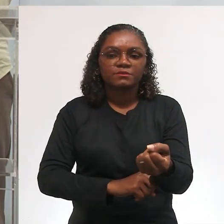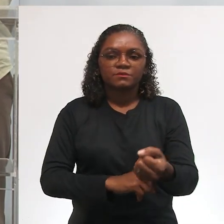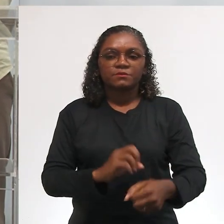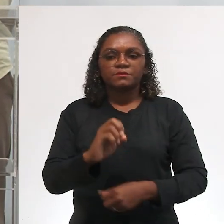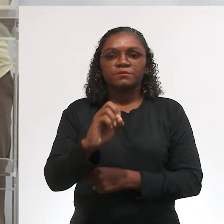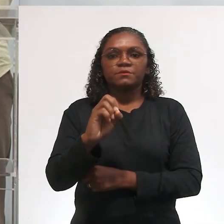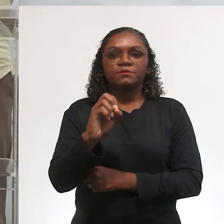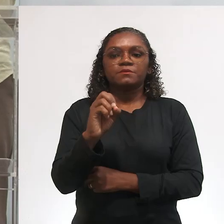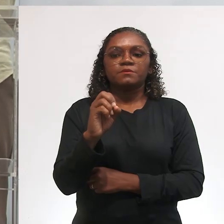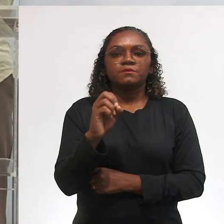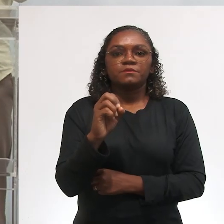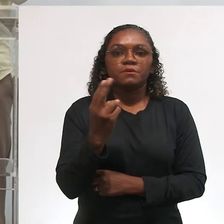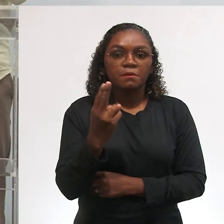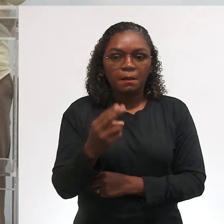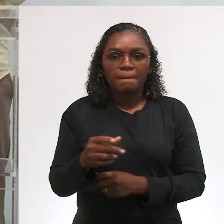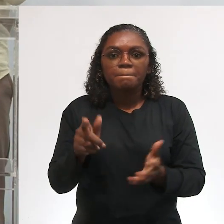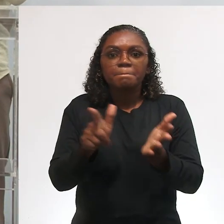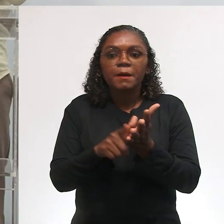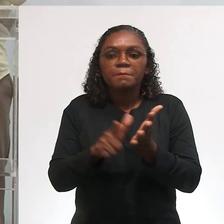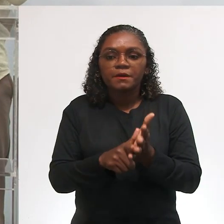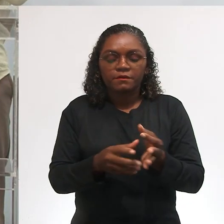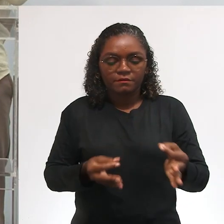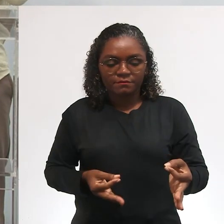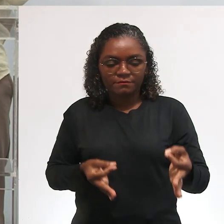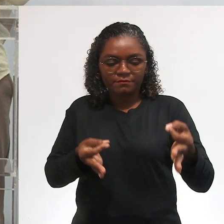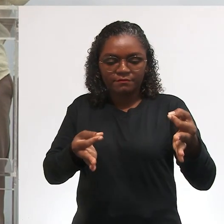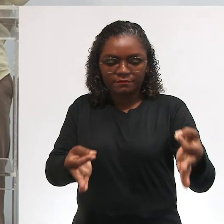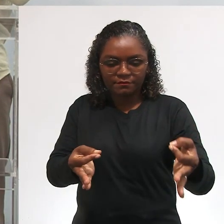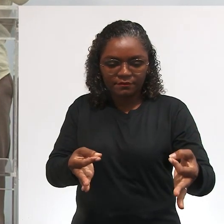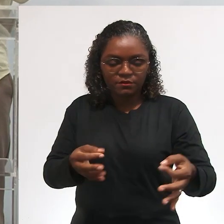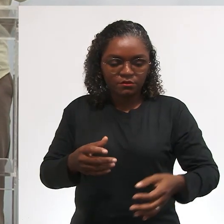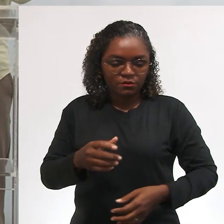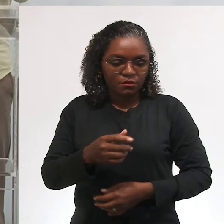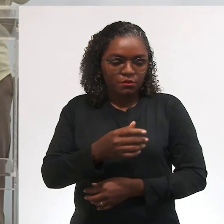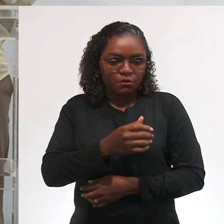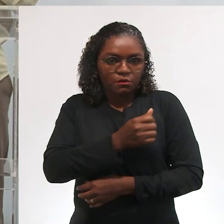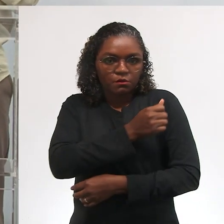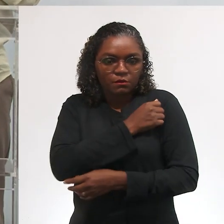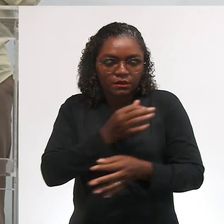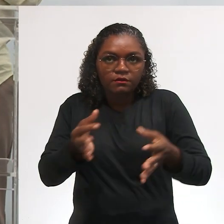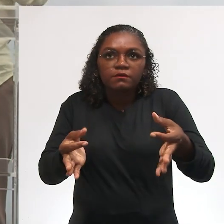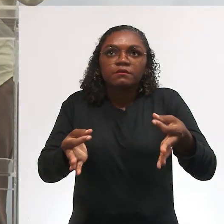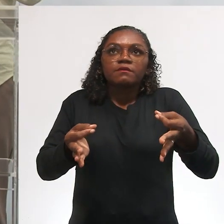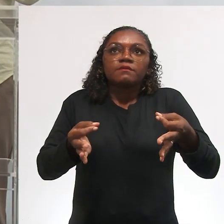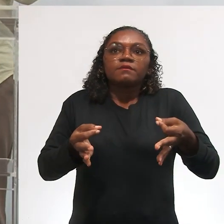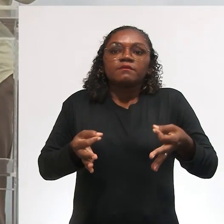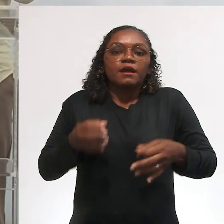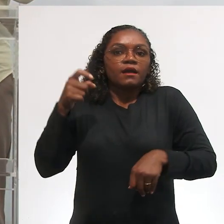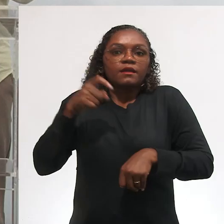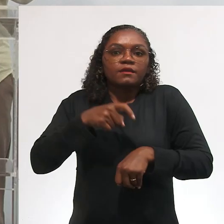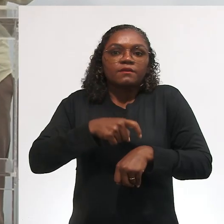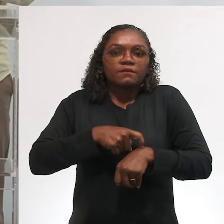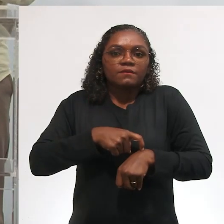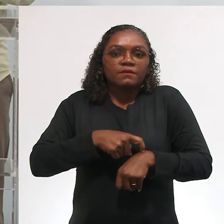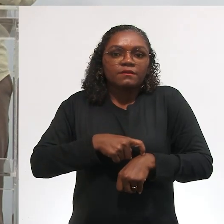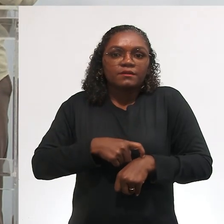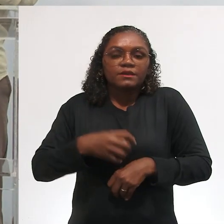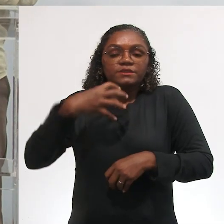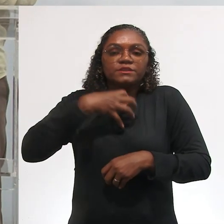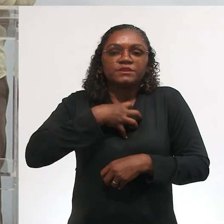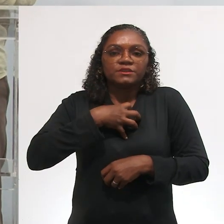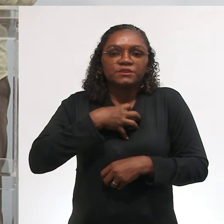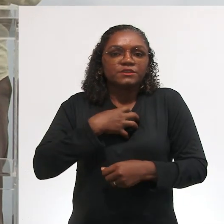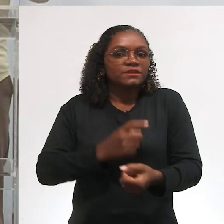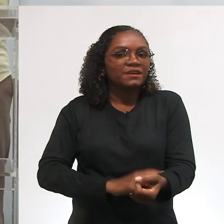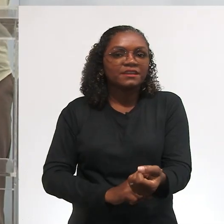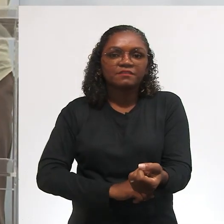papel para ele na mesa, ele vai achar que pode ser uma prova. E aquilo já vai deixar ele nervoso. É inconsciente que ele está fazendo